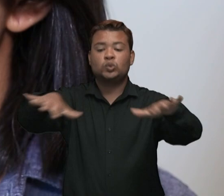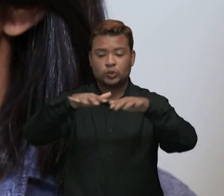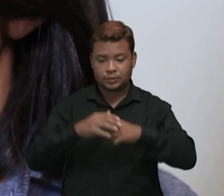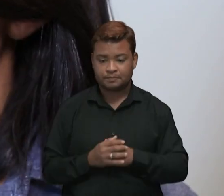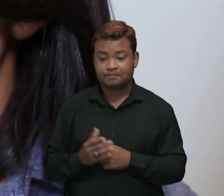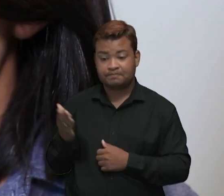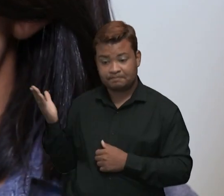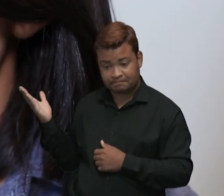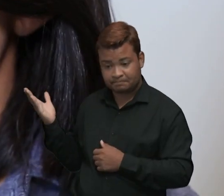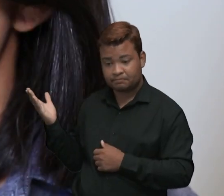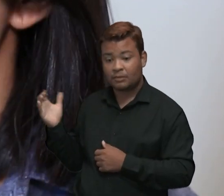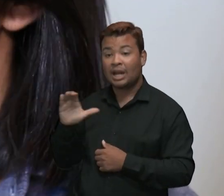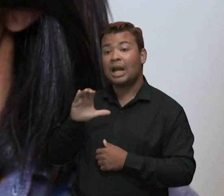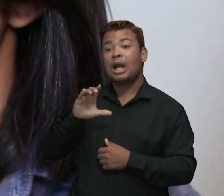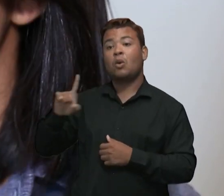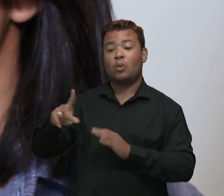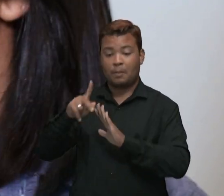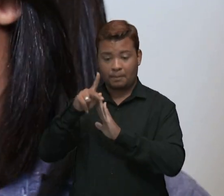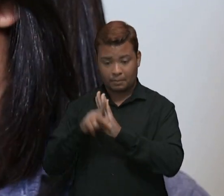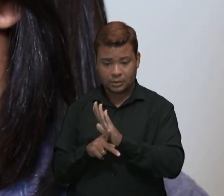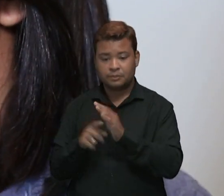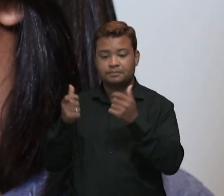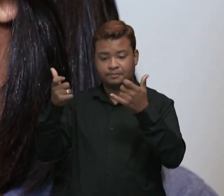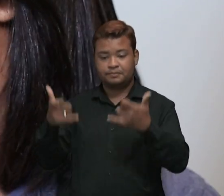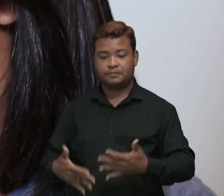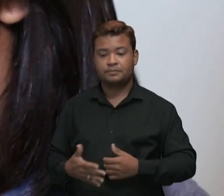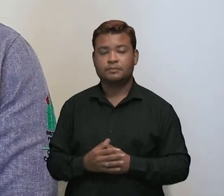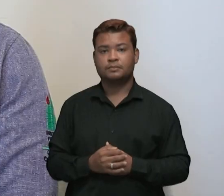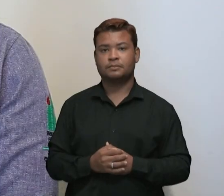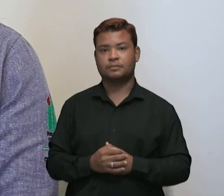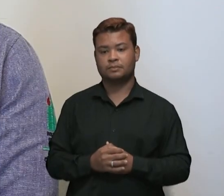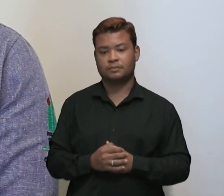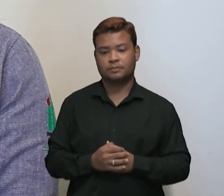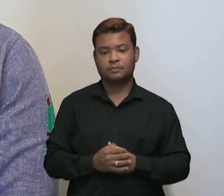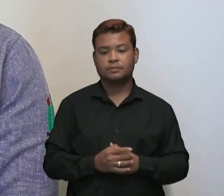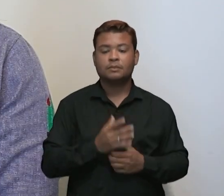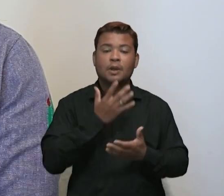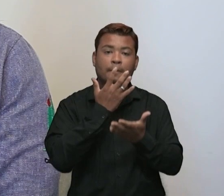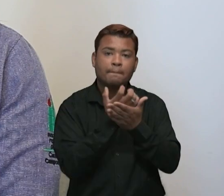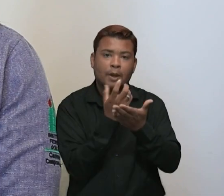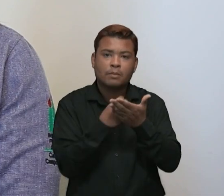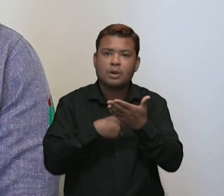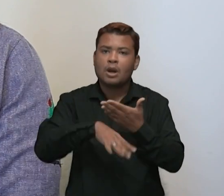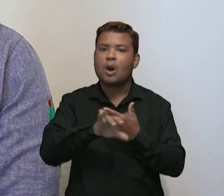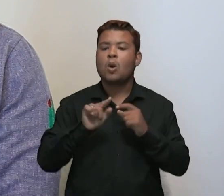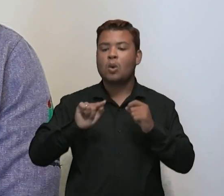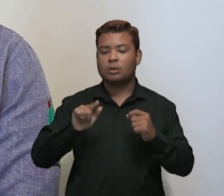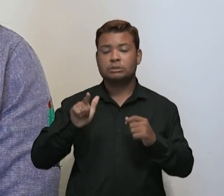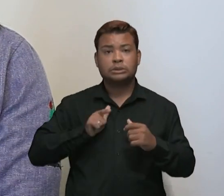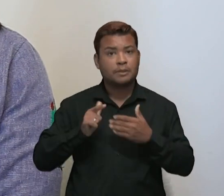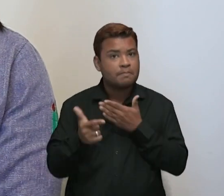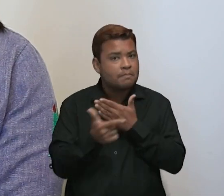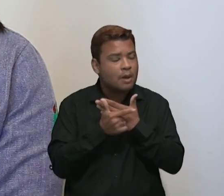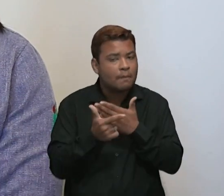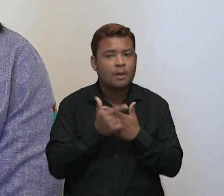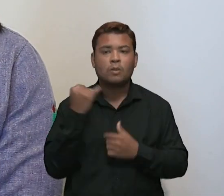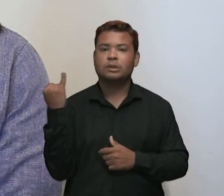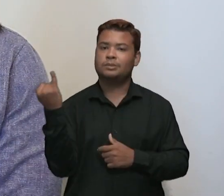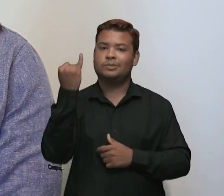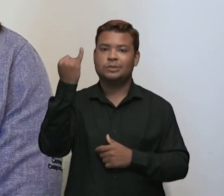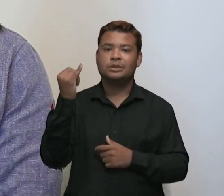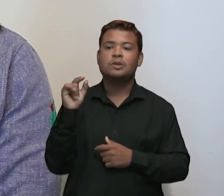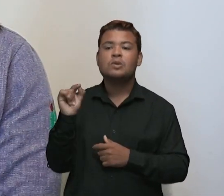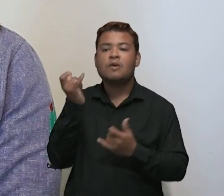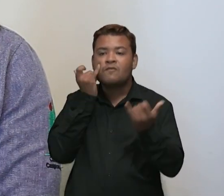nos conta a coordenadora do projeto, Aline Oliveira. O podcast ele desempenha um papel crucial nessa disseminação